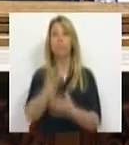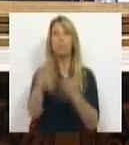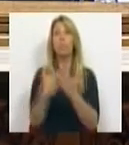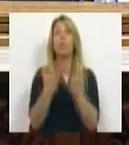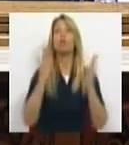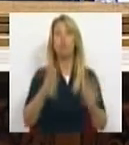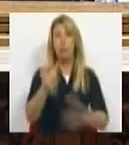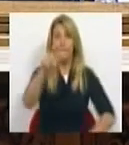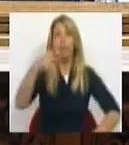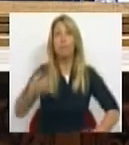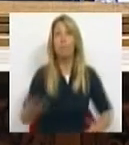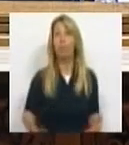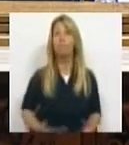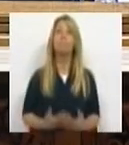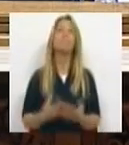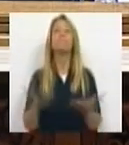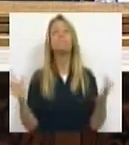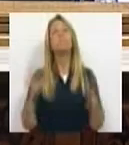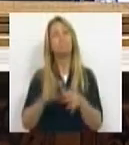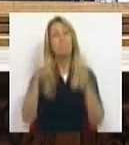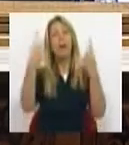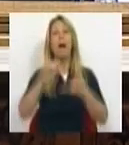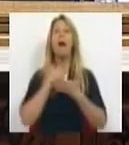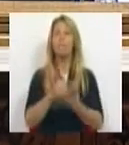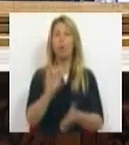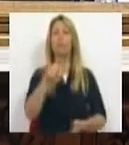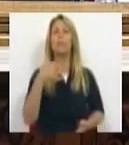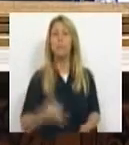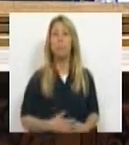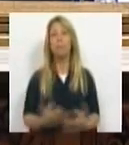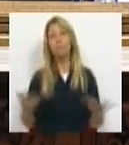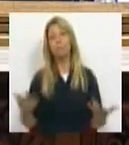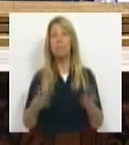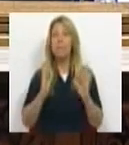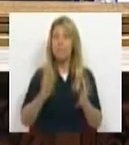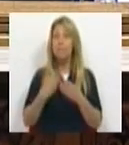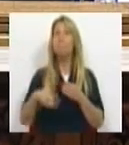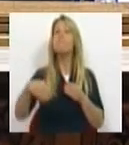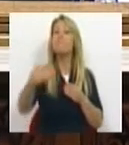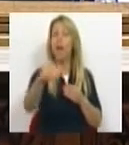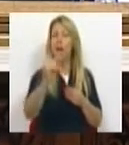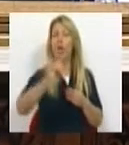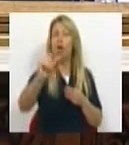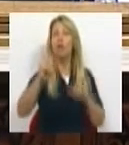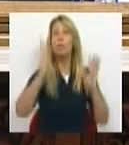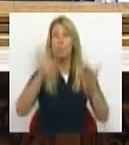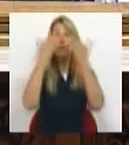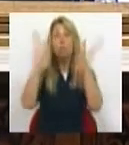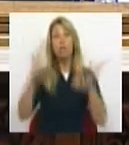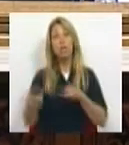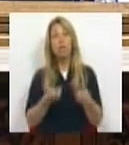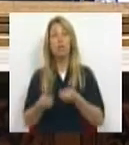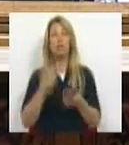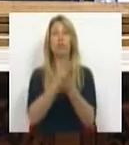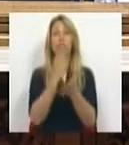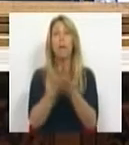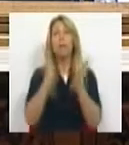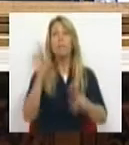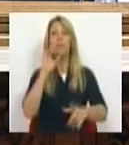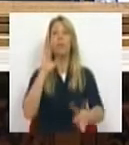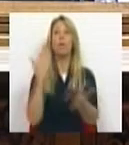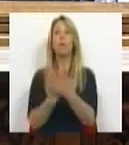proposta pelo PCP e conta com o apoio do PCP. É preciso ir mais longe, é preciso democracia na gestão escolar, é preciso